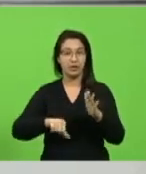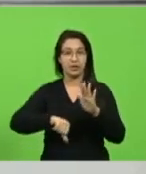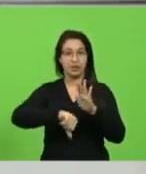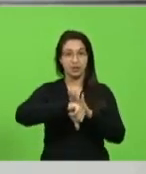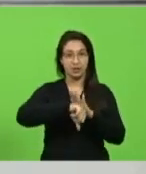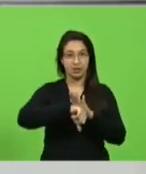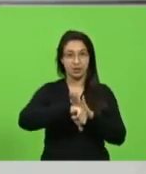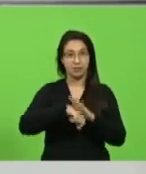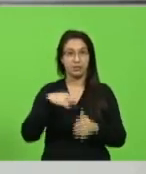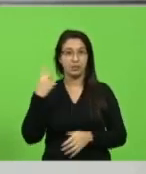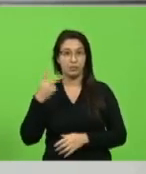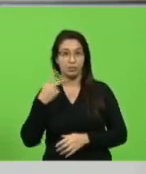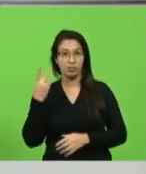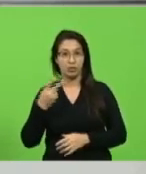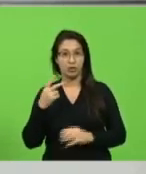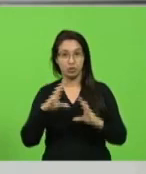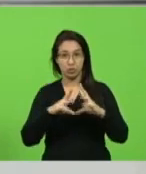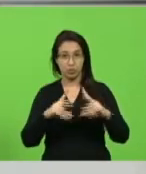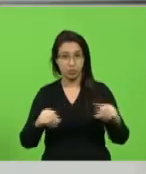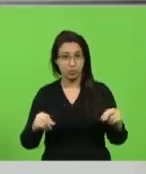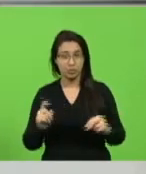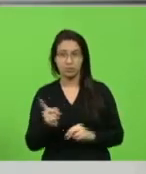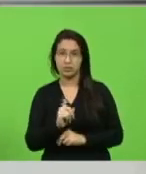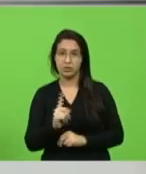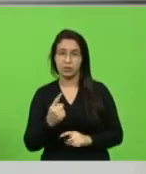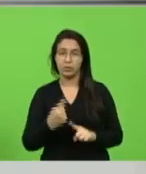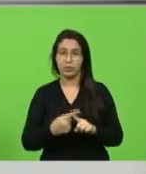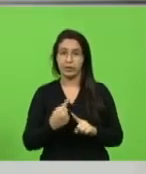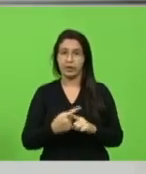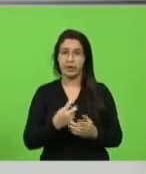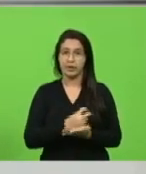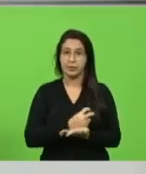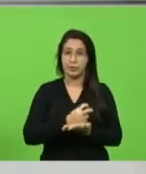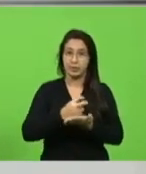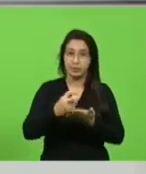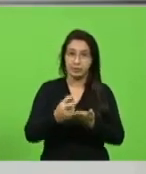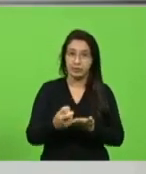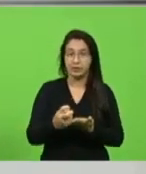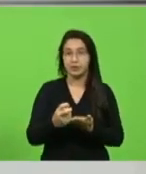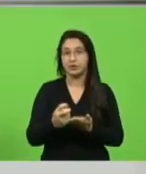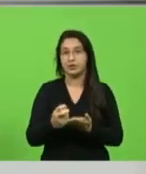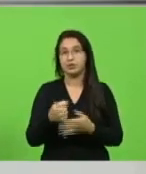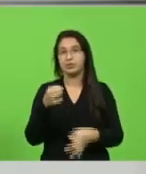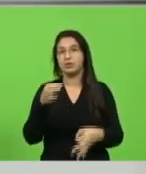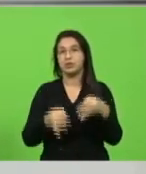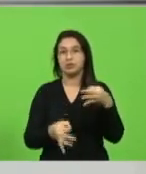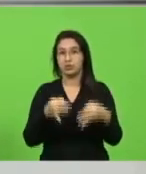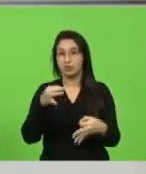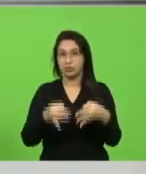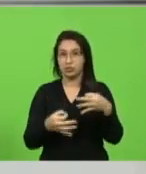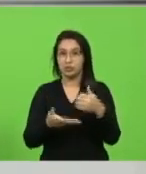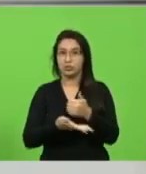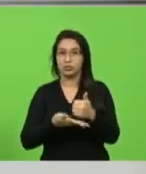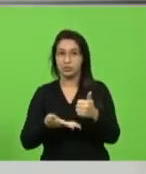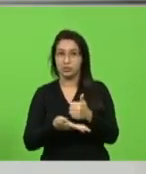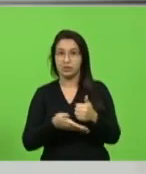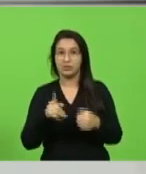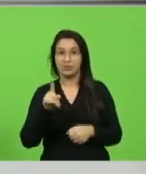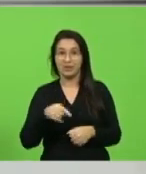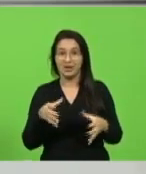esvaziado. Afinal, no processo de impeachment, o bem jurídico tutelado é muito mais